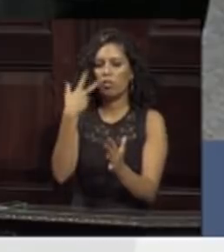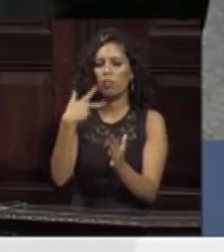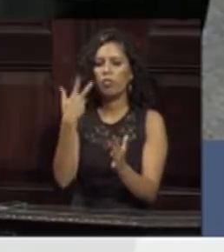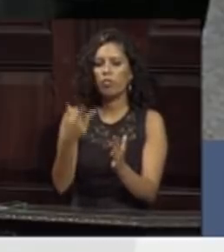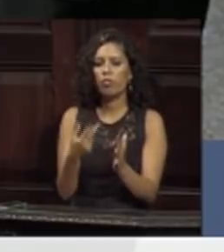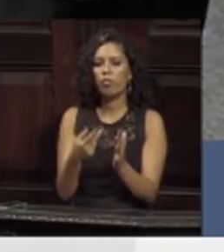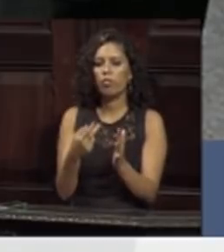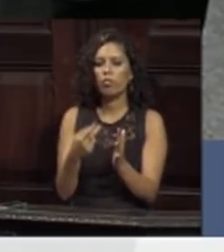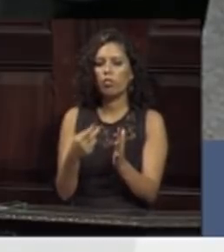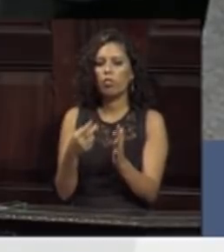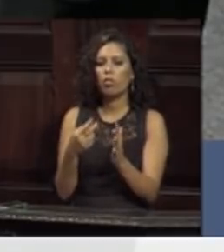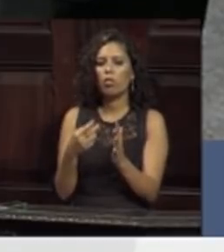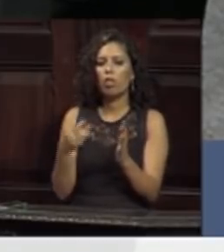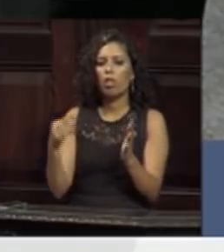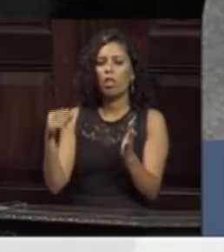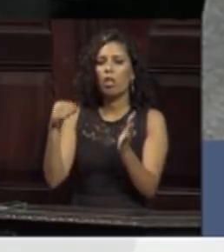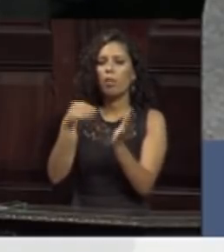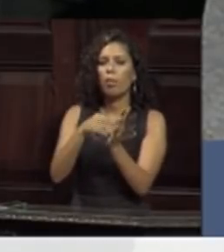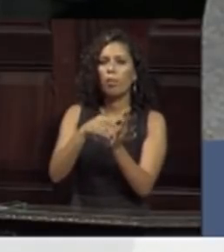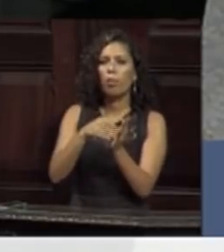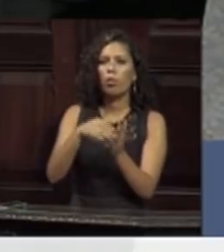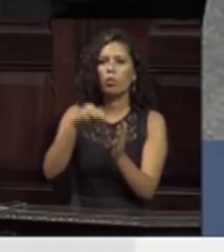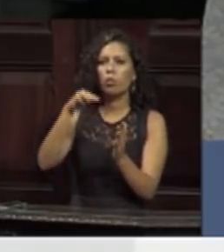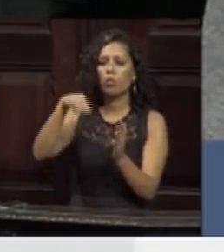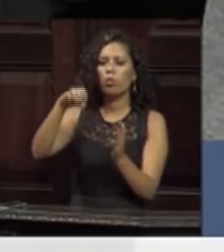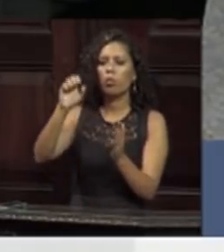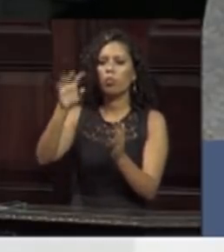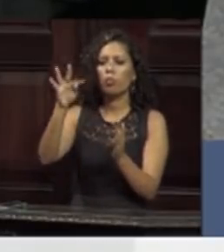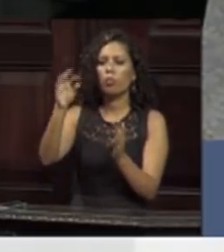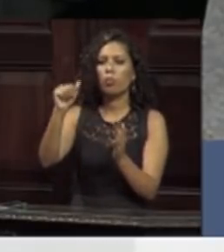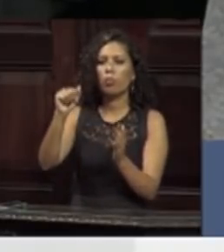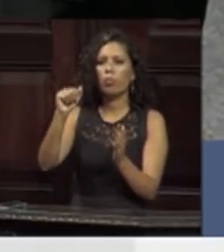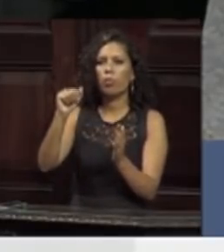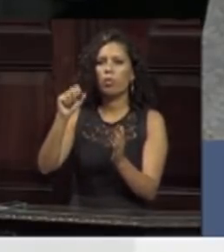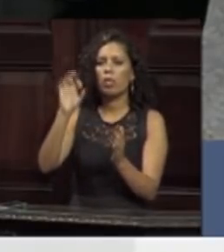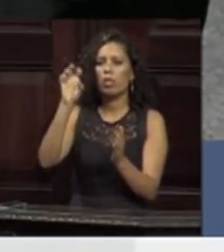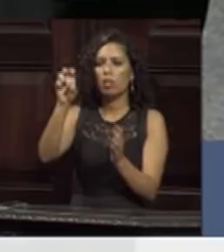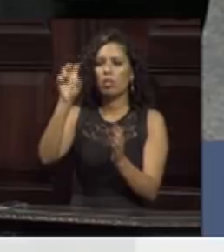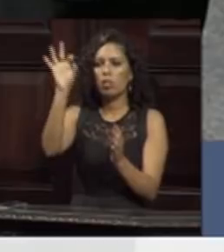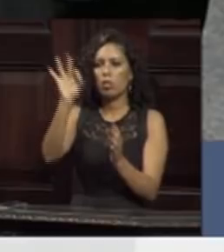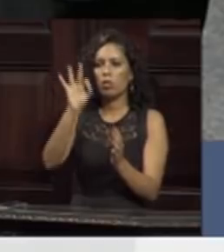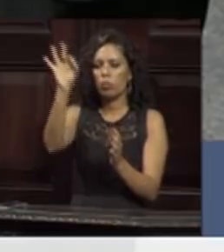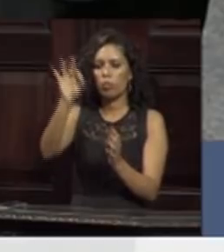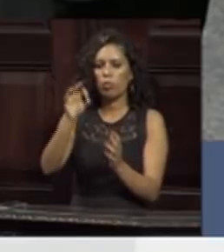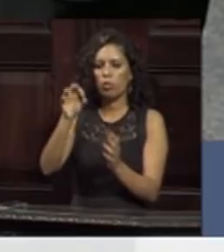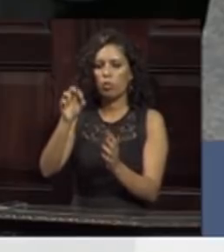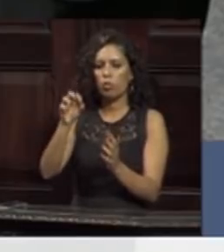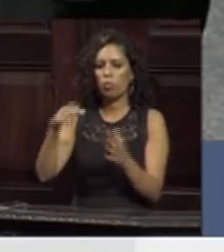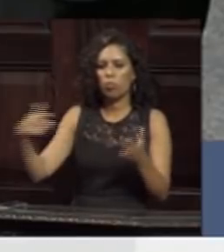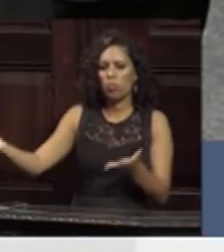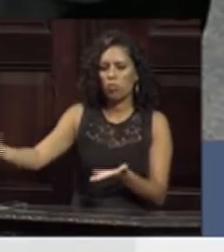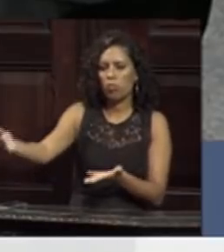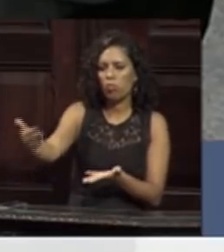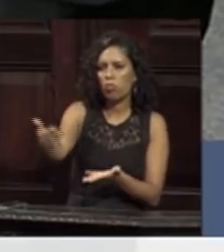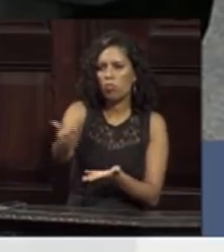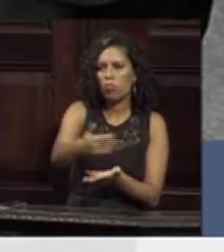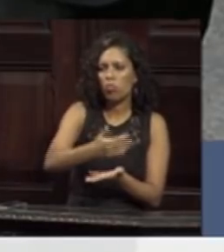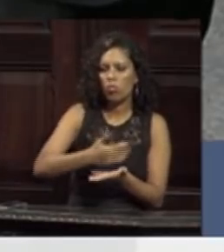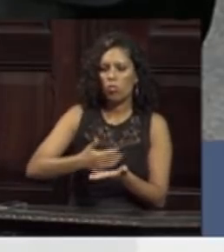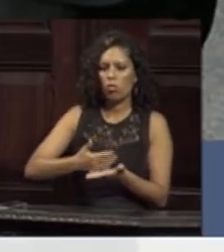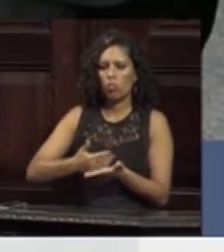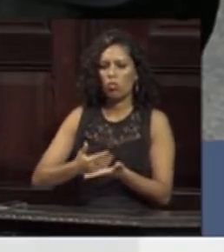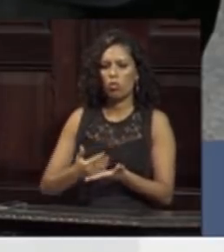à meta de 5% de ganho de arrecadação mediante o investimento